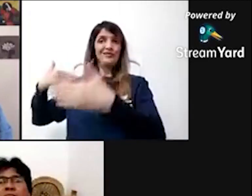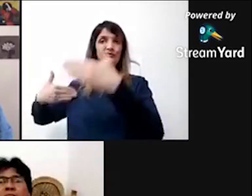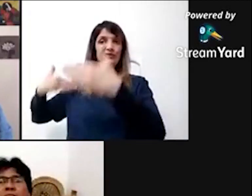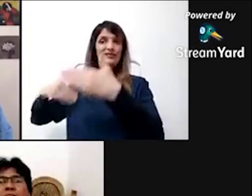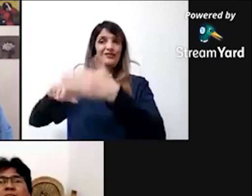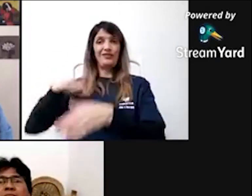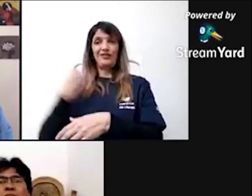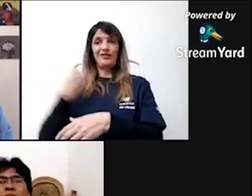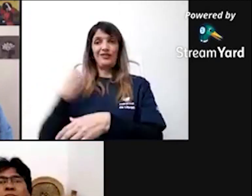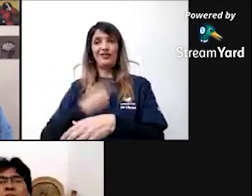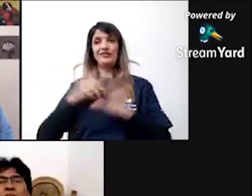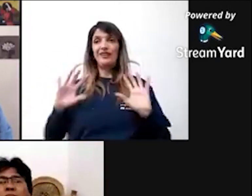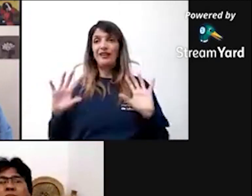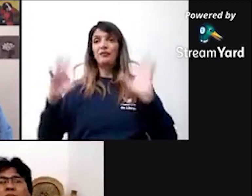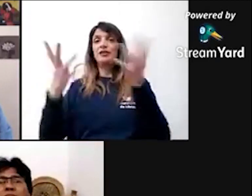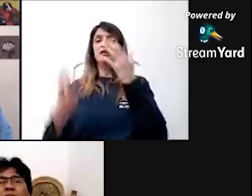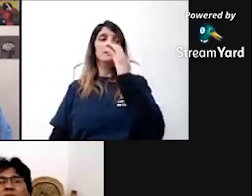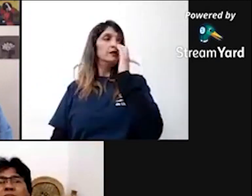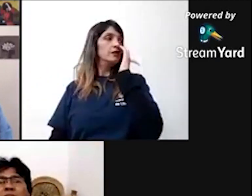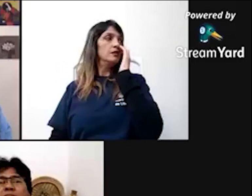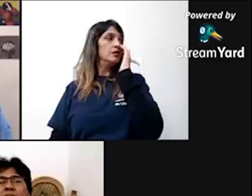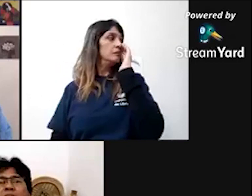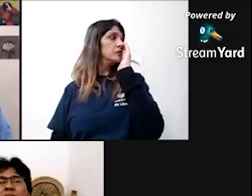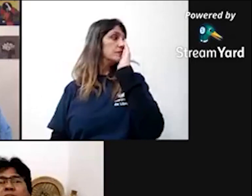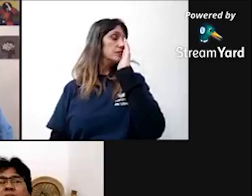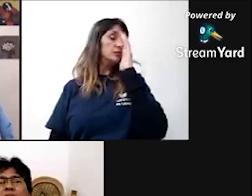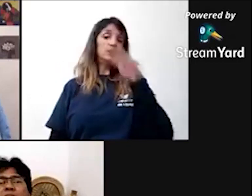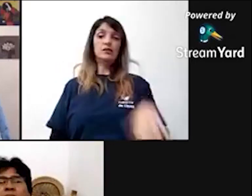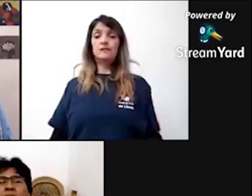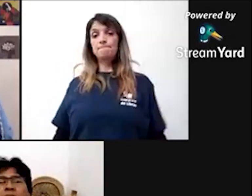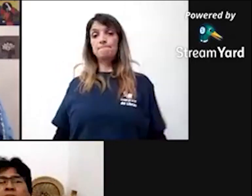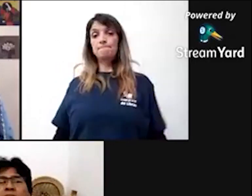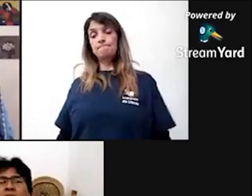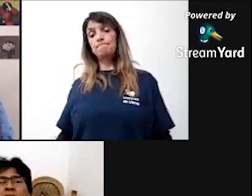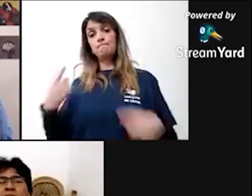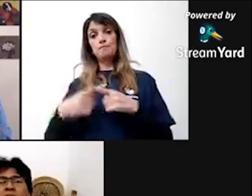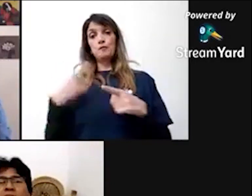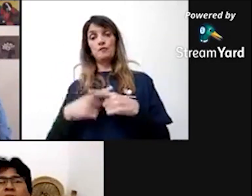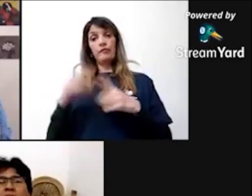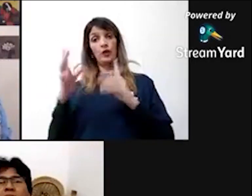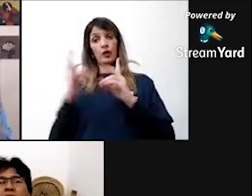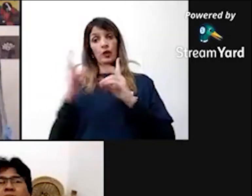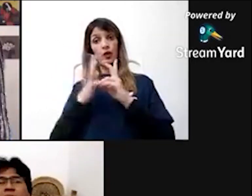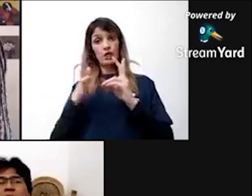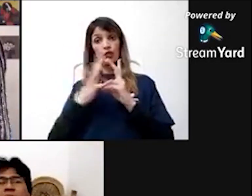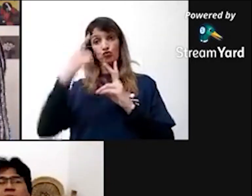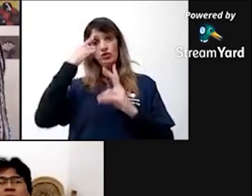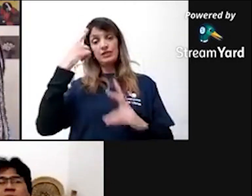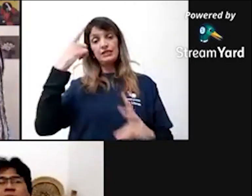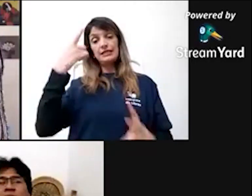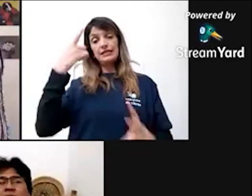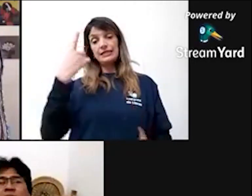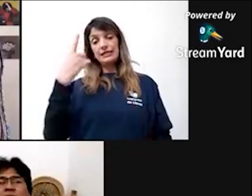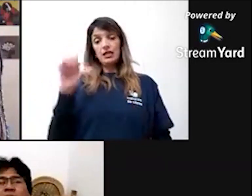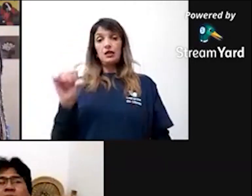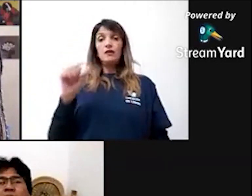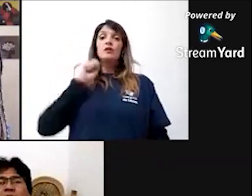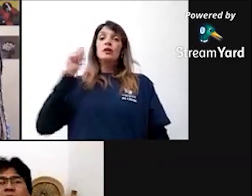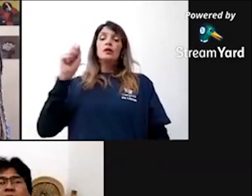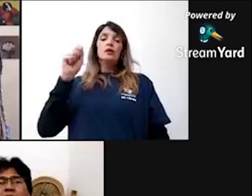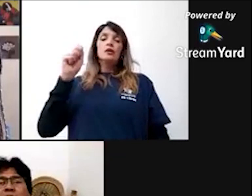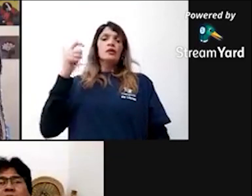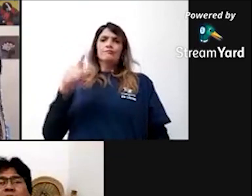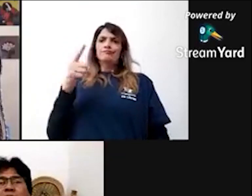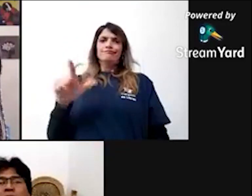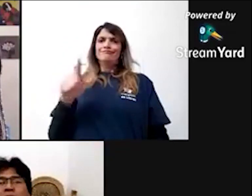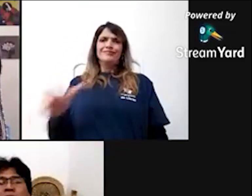celebrando uma ficção, porque esse índio do dia 19 de abril não existe. Ele não